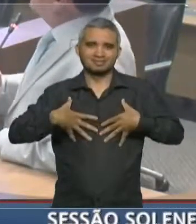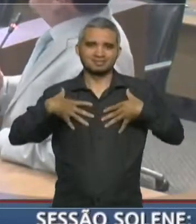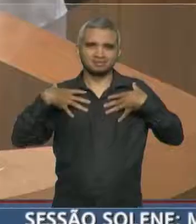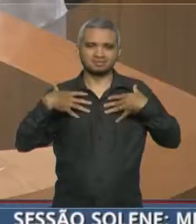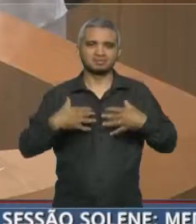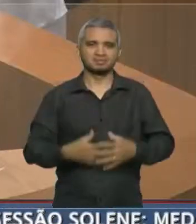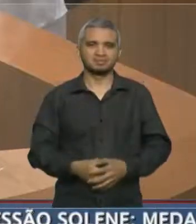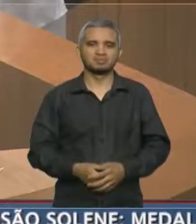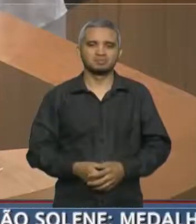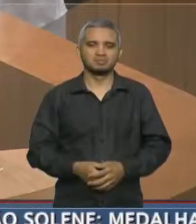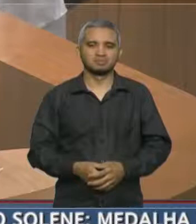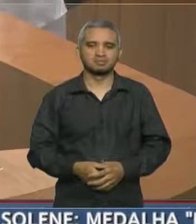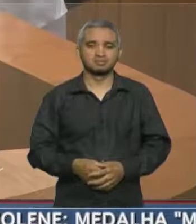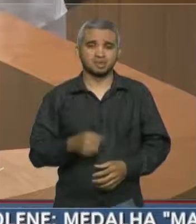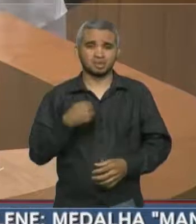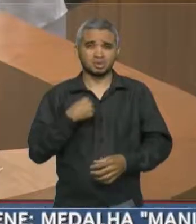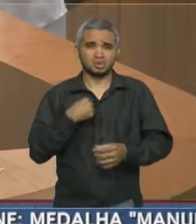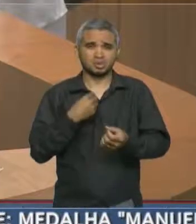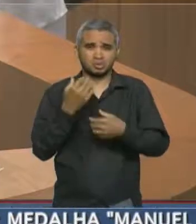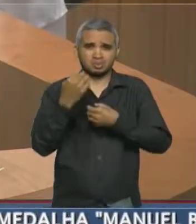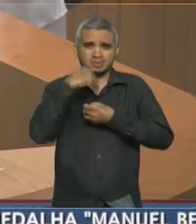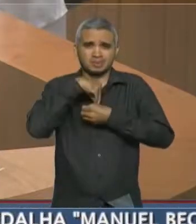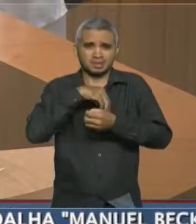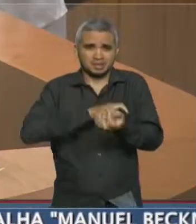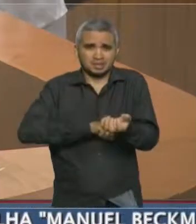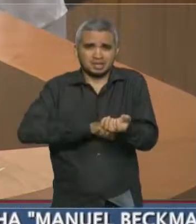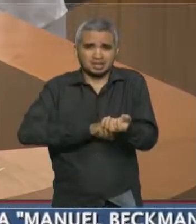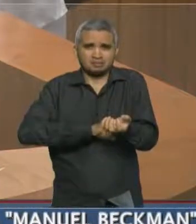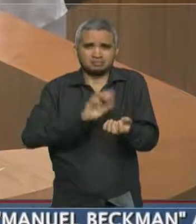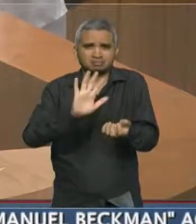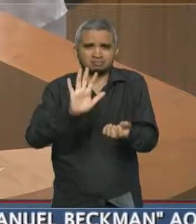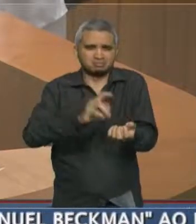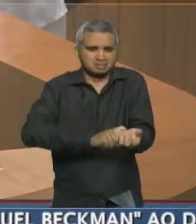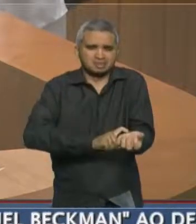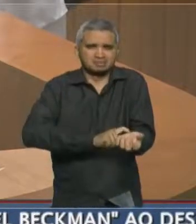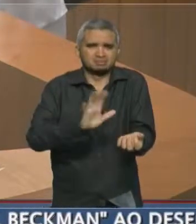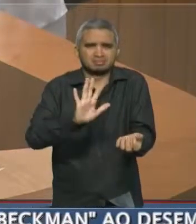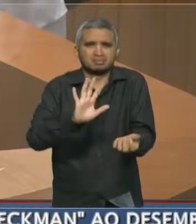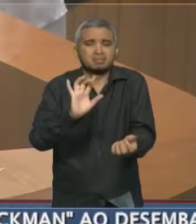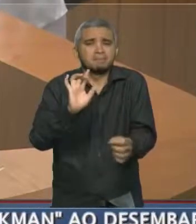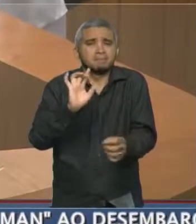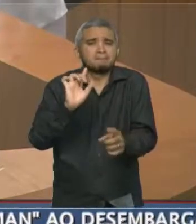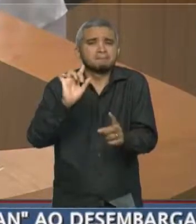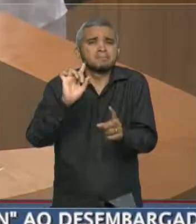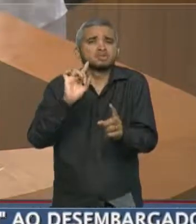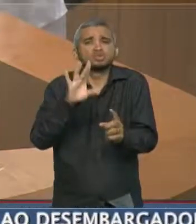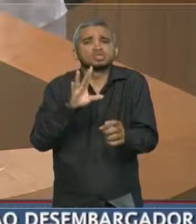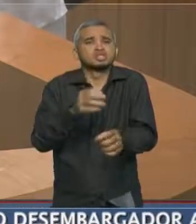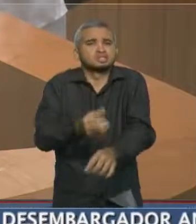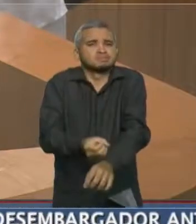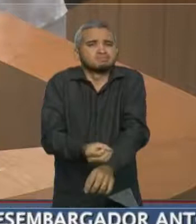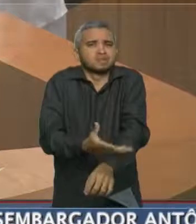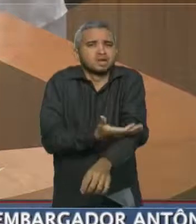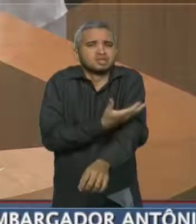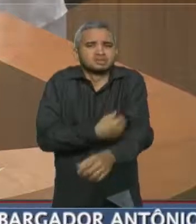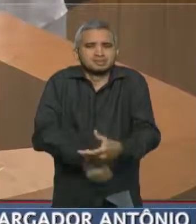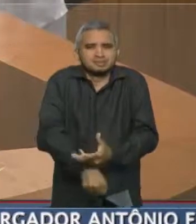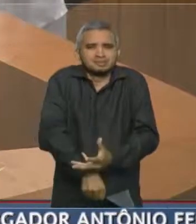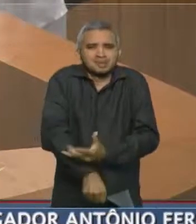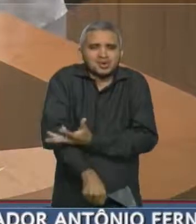não digo nervosismo, mas de emoção que ultrapassa todos os limites,